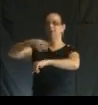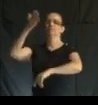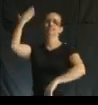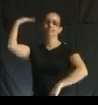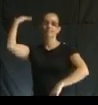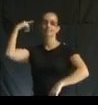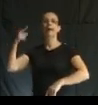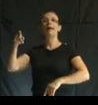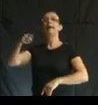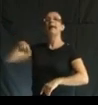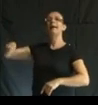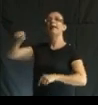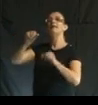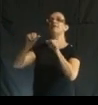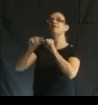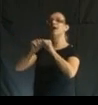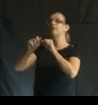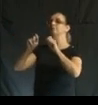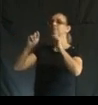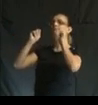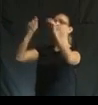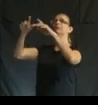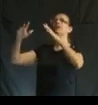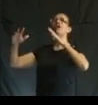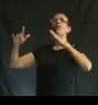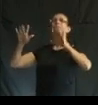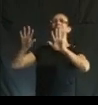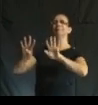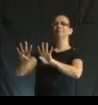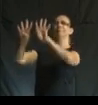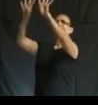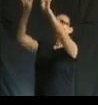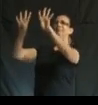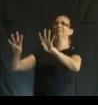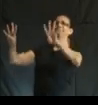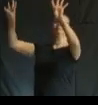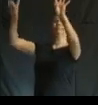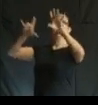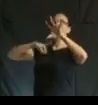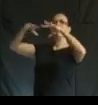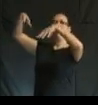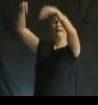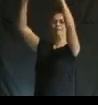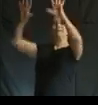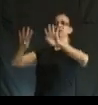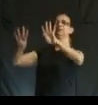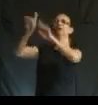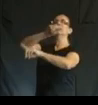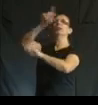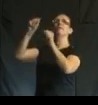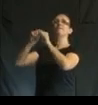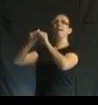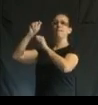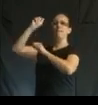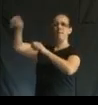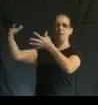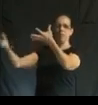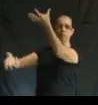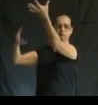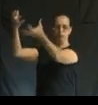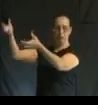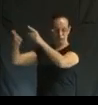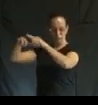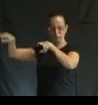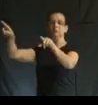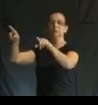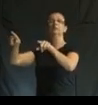uma daquelas fortalezas. E com isso, aquela dívida ficou ainda para ser